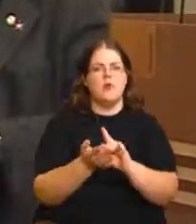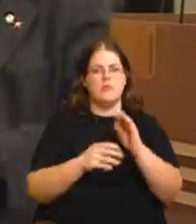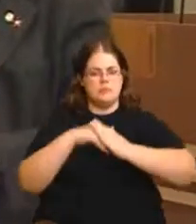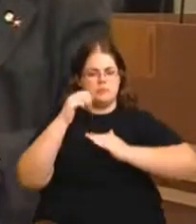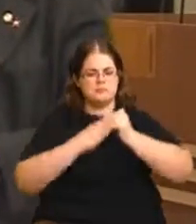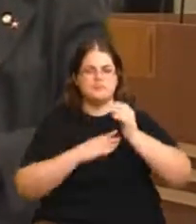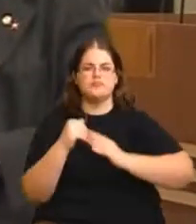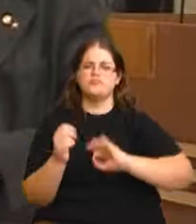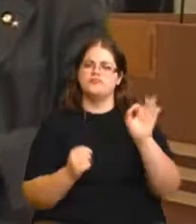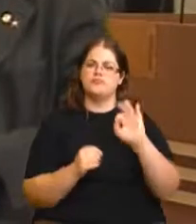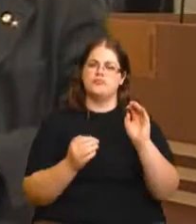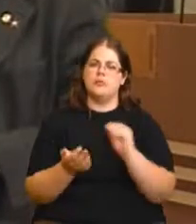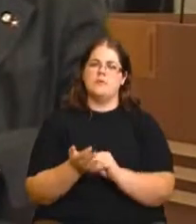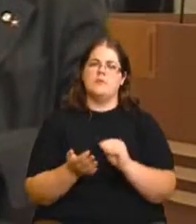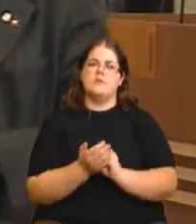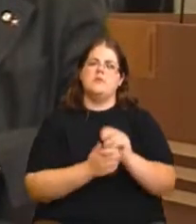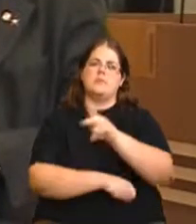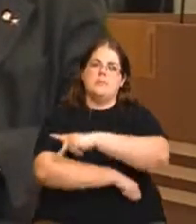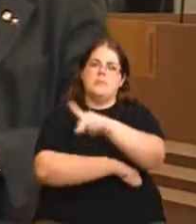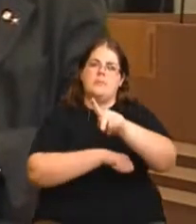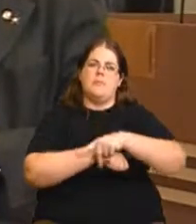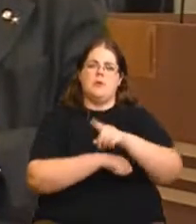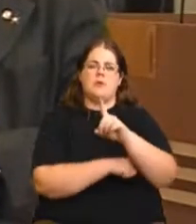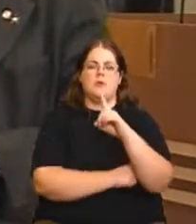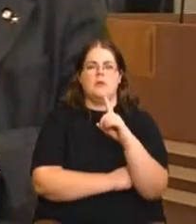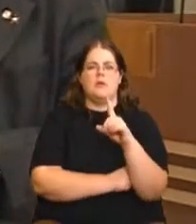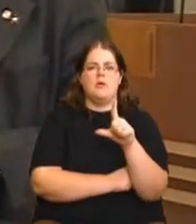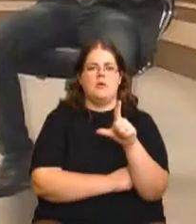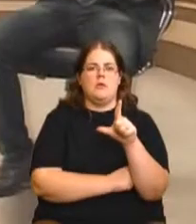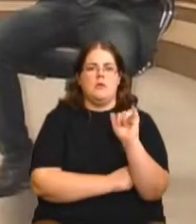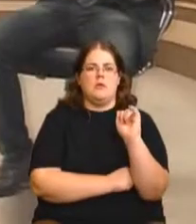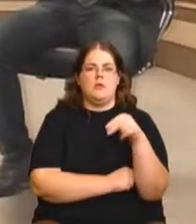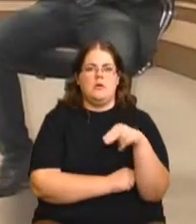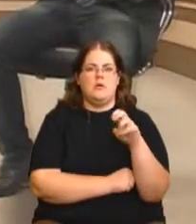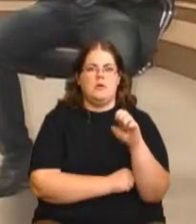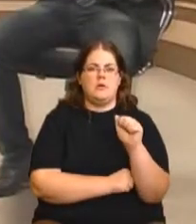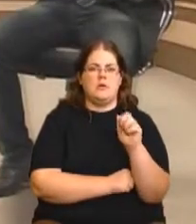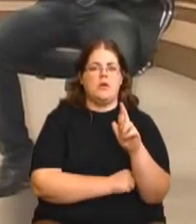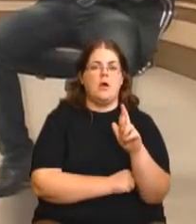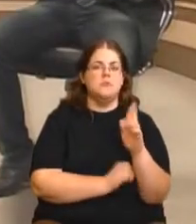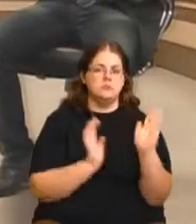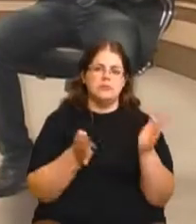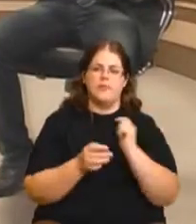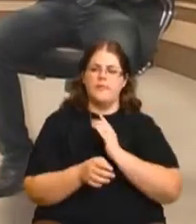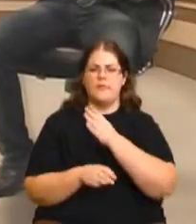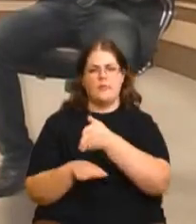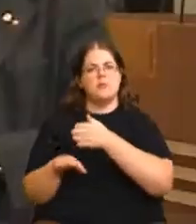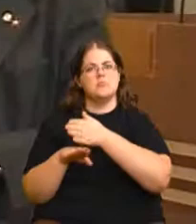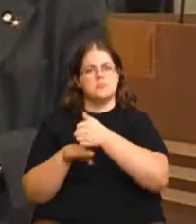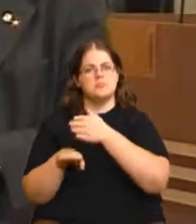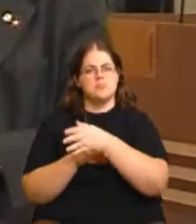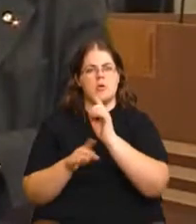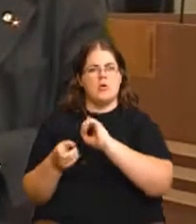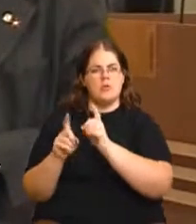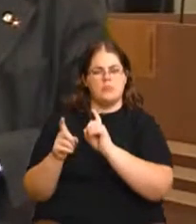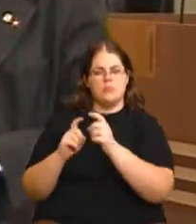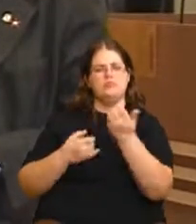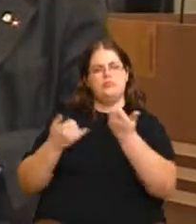não saiu nada do papel. Mas foi outra comissão que acompanhou reuniões, Sim, Ministério desde o início, Público... a gente esteve acompanhando,